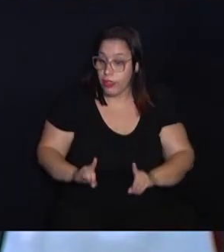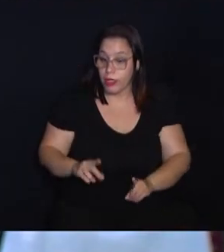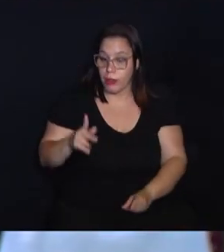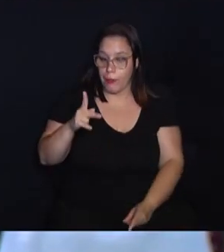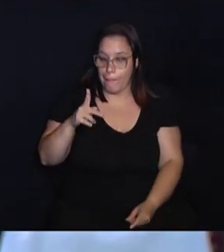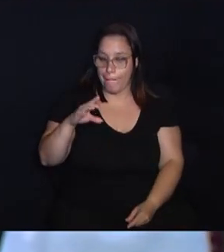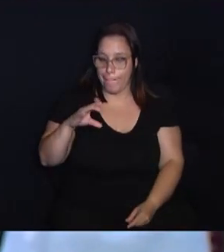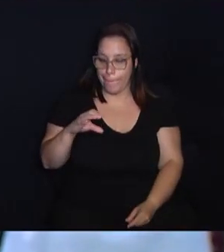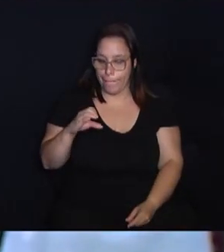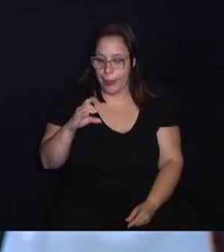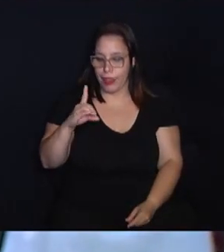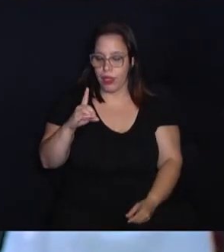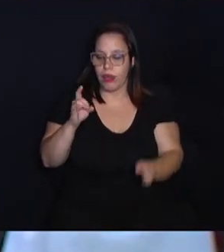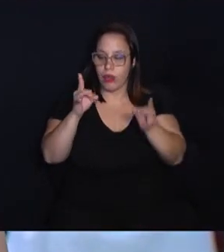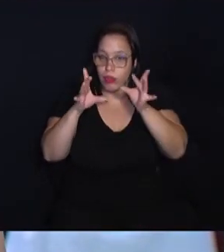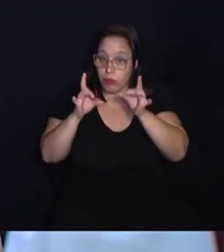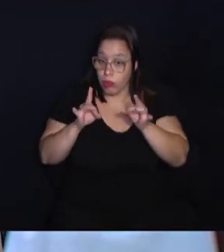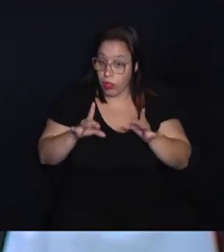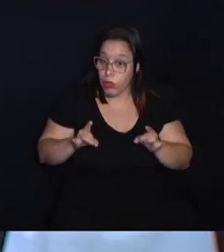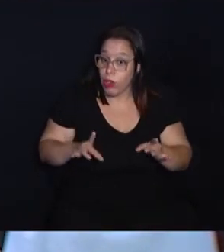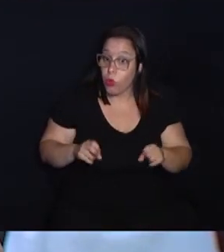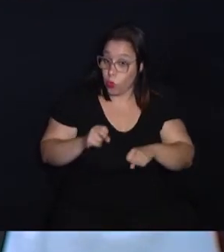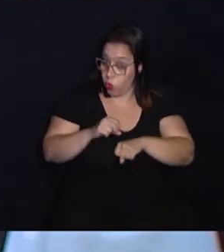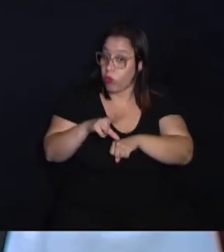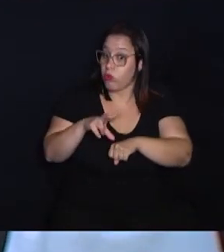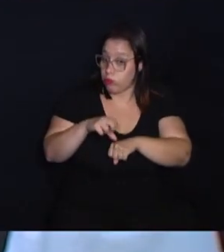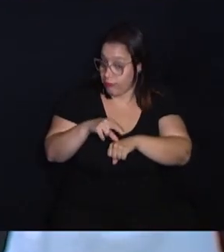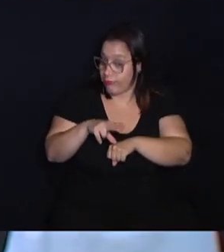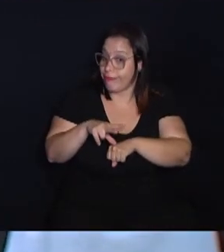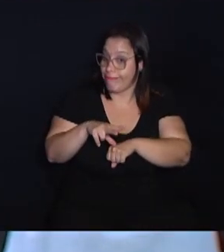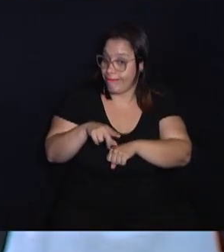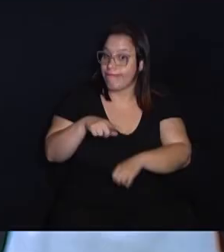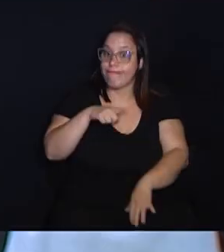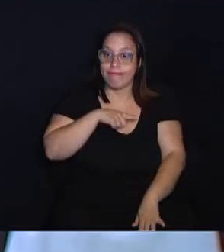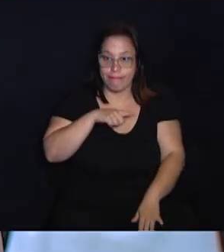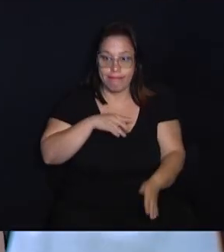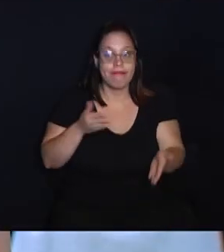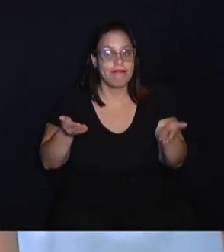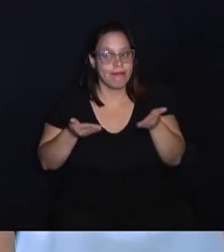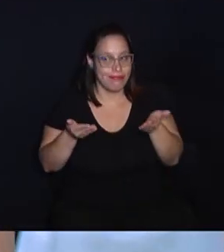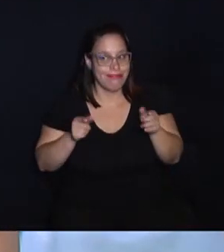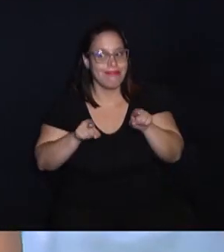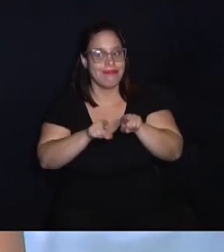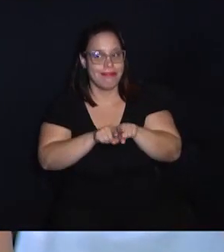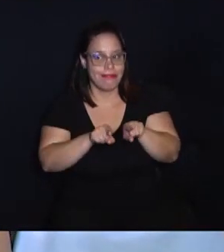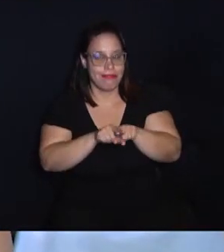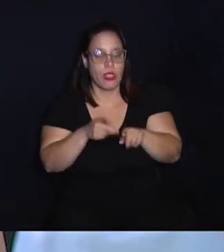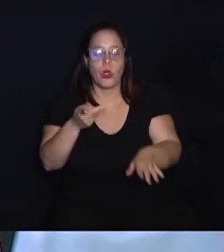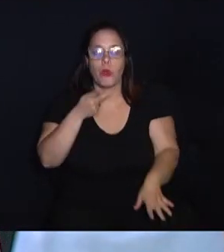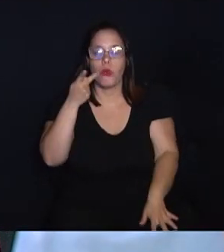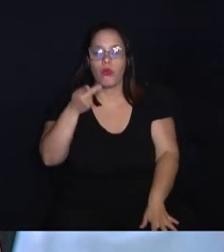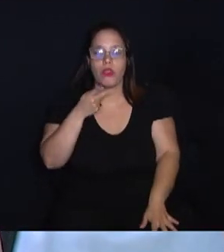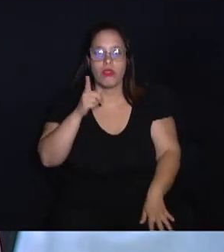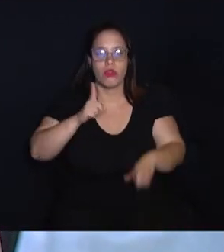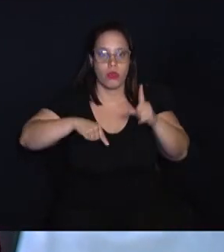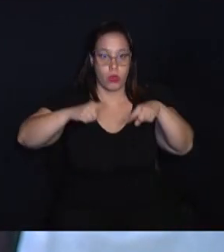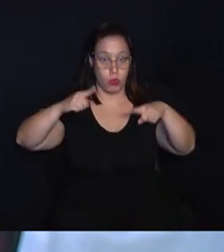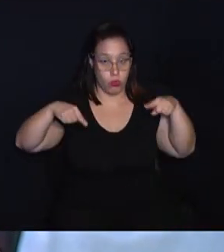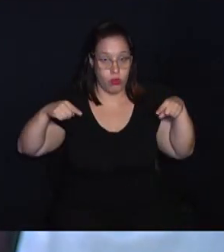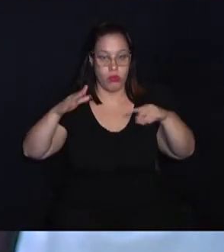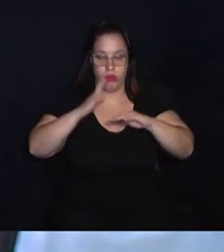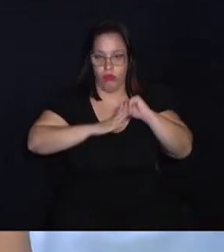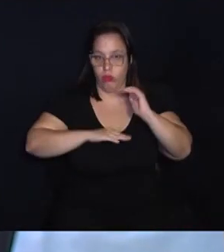a exclusividade em algumas vagas, então nós temos hoje também, e como eu falei, diversos setores